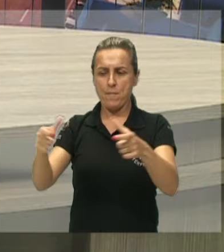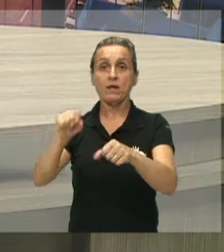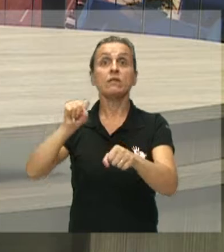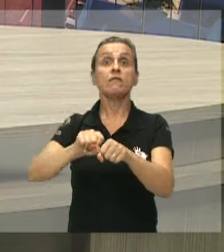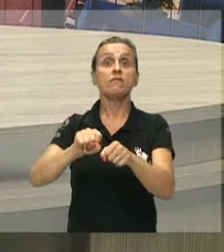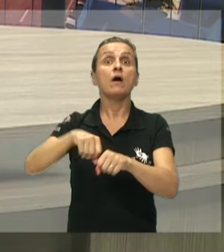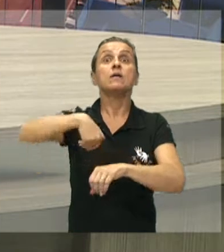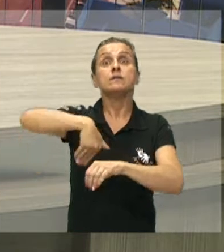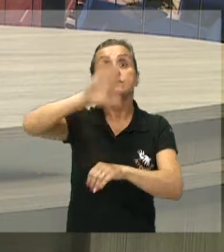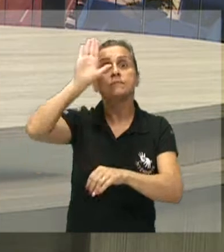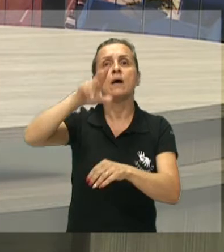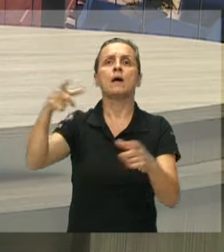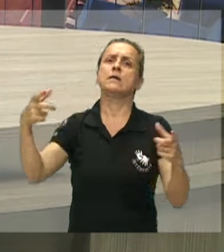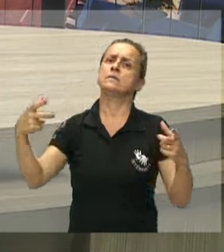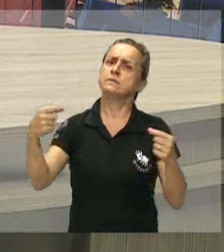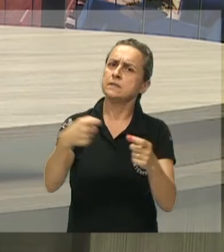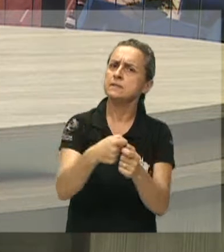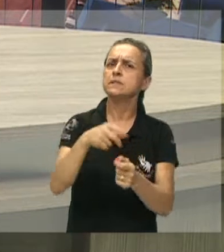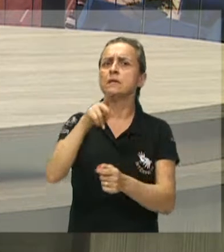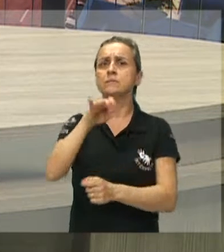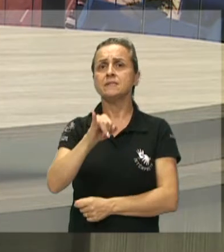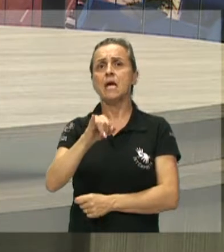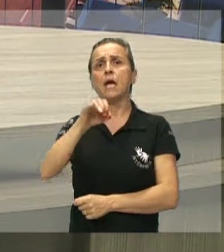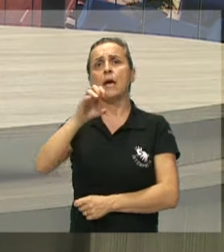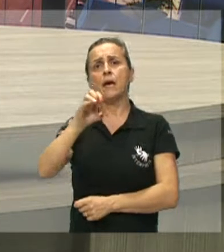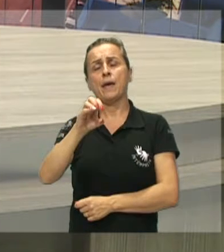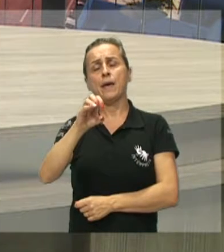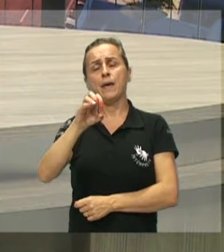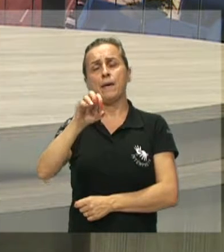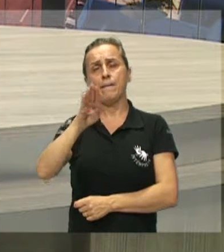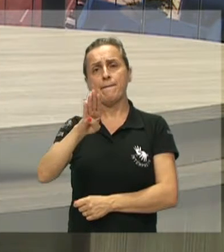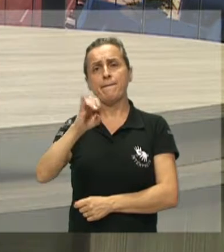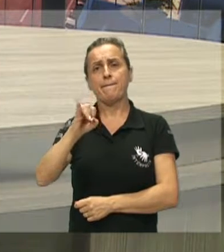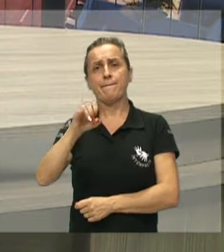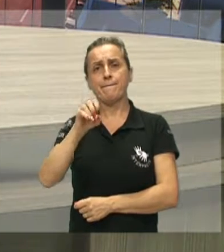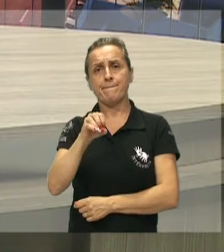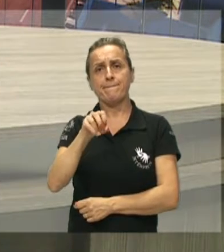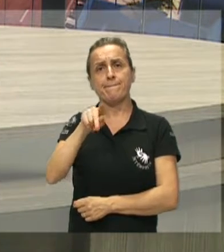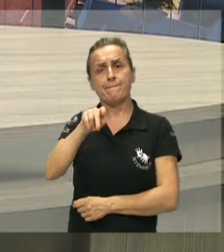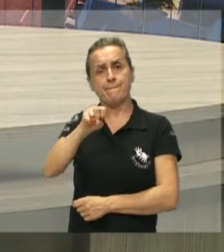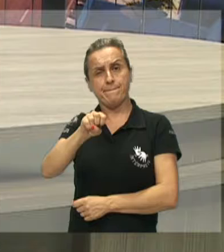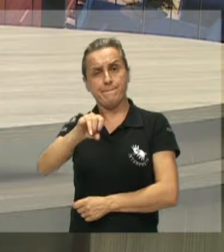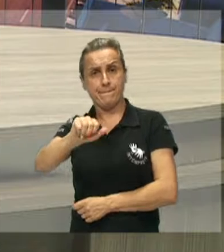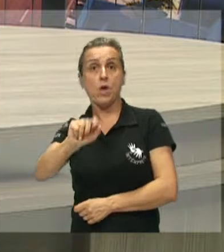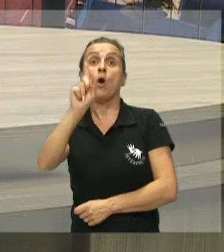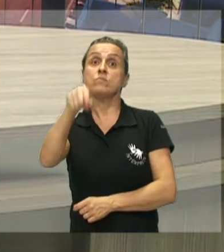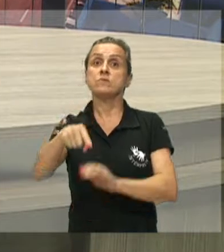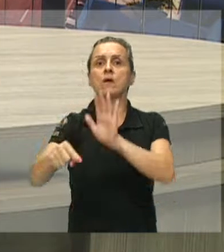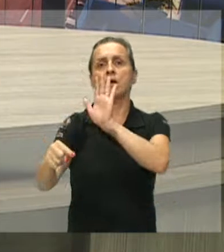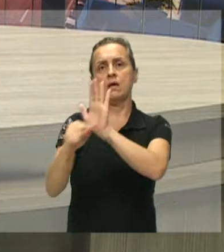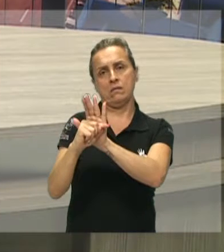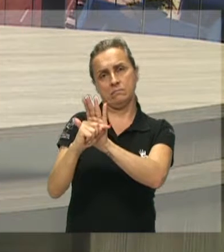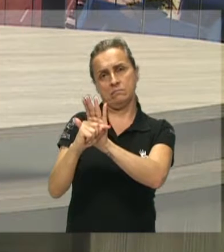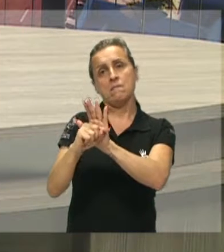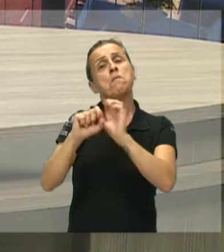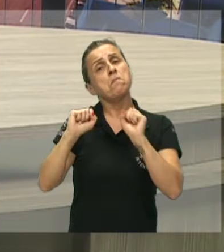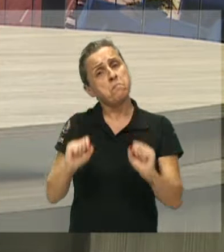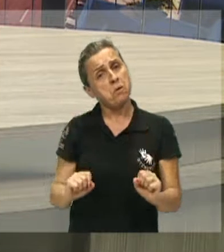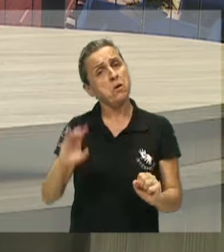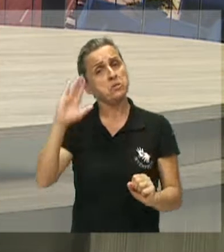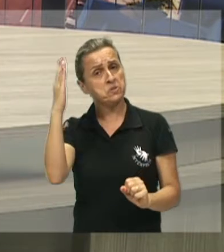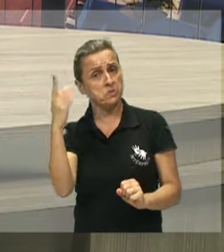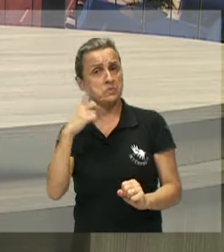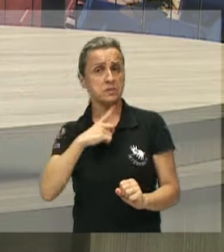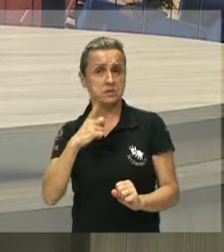é negativo. Isso é raros casos, acontece, mas existem pacientes que têm PSA alto, ou às vezes o PSA é